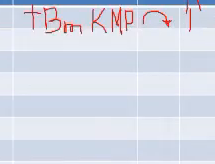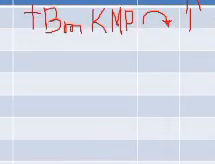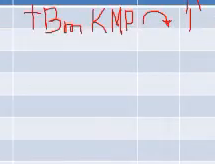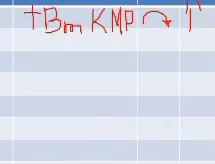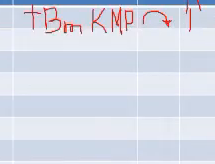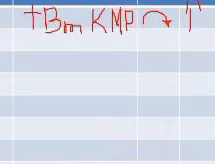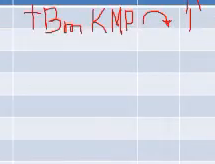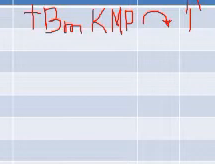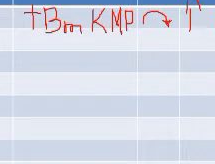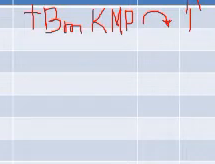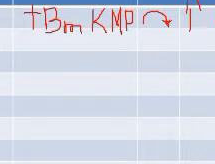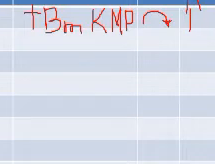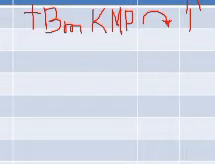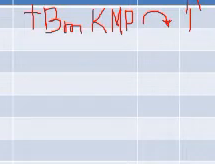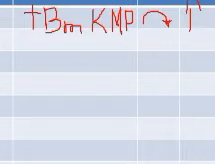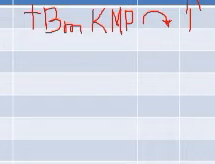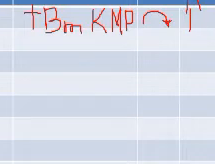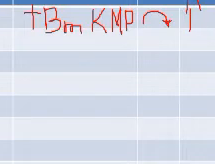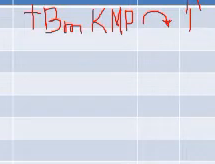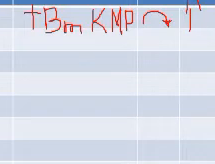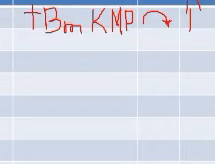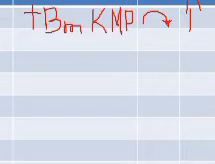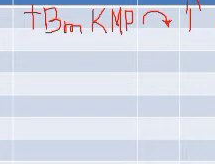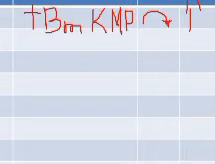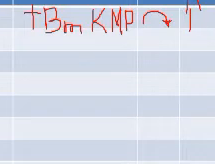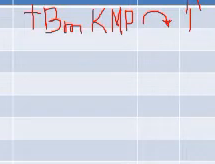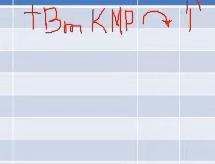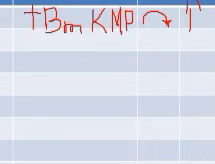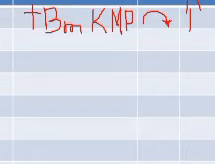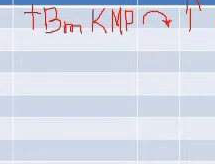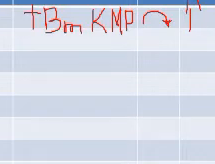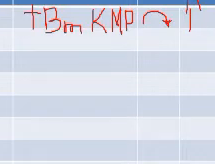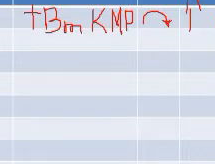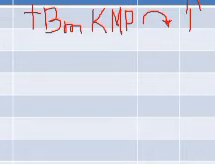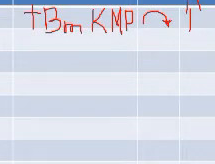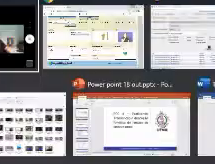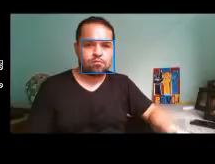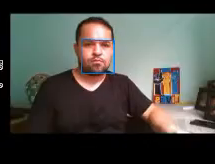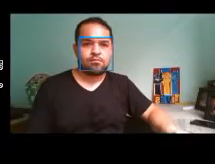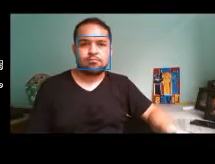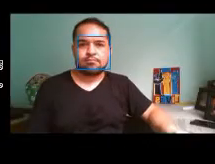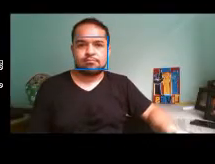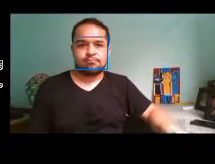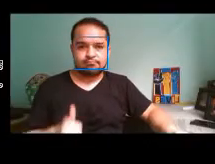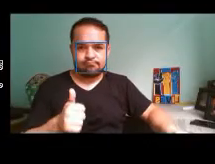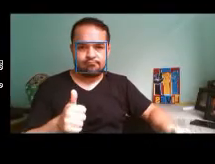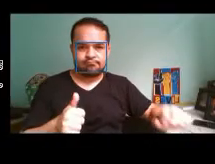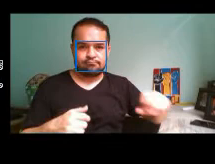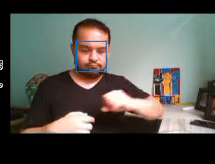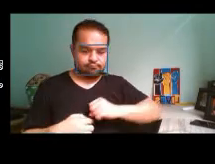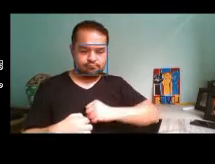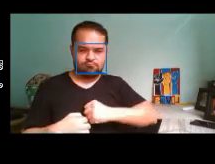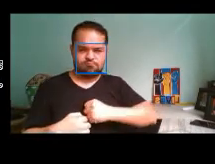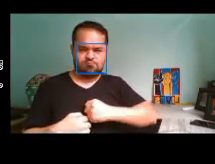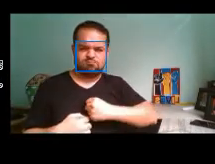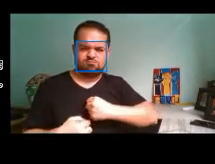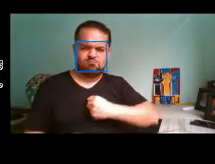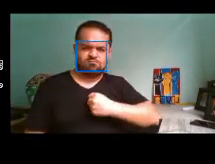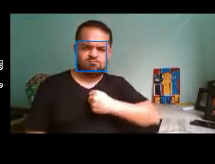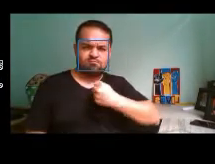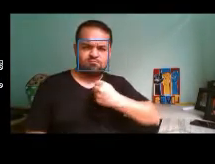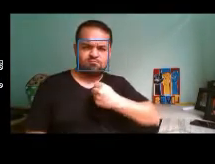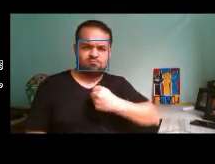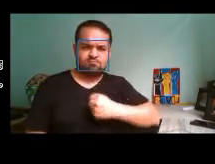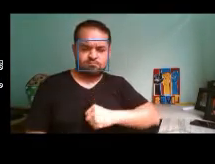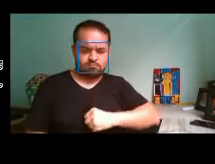tenso, ok? Esse movimento aqui, ó, mais contido, devagar, pausado. Tem expressão?